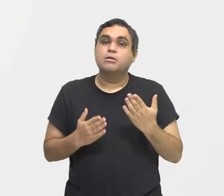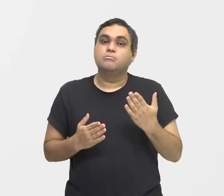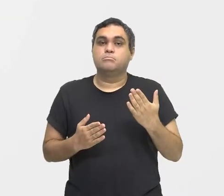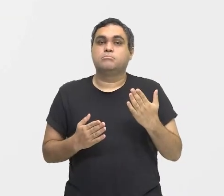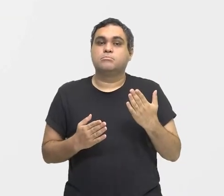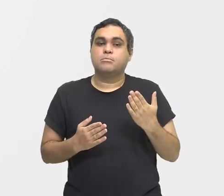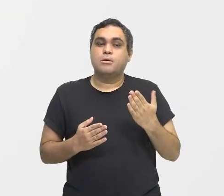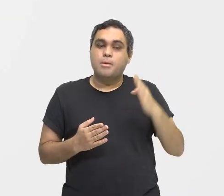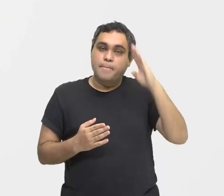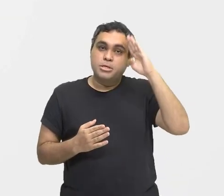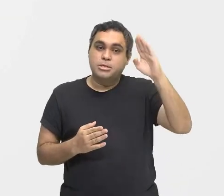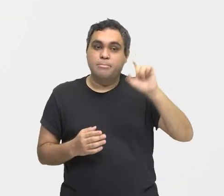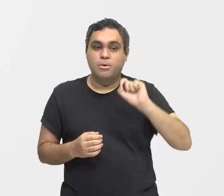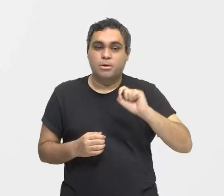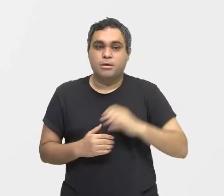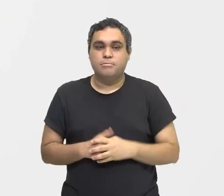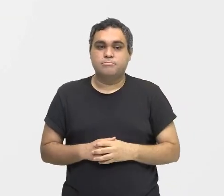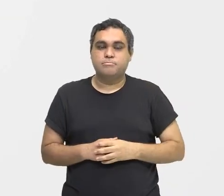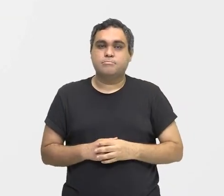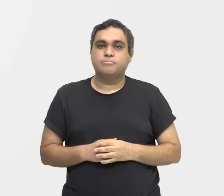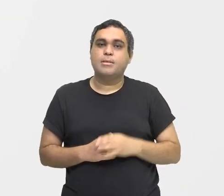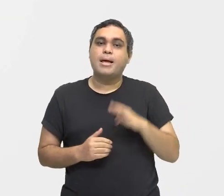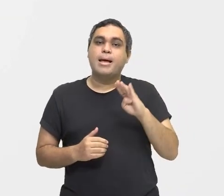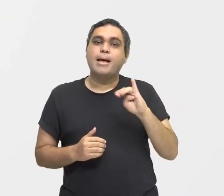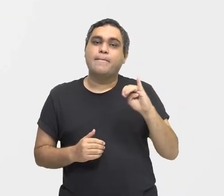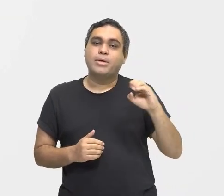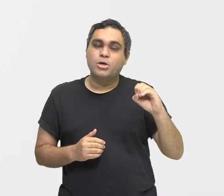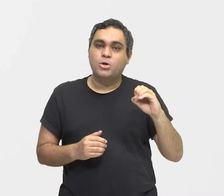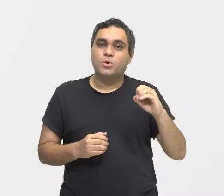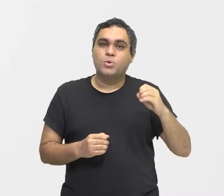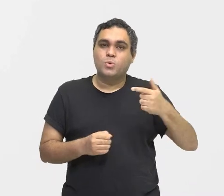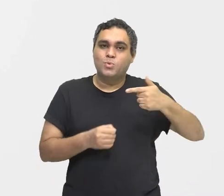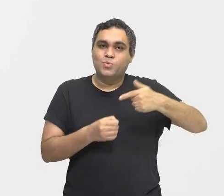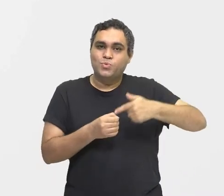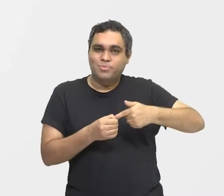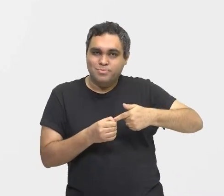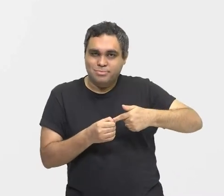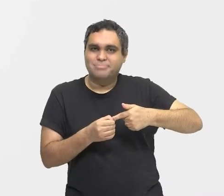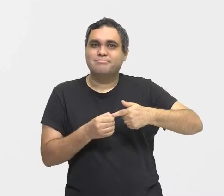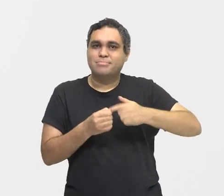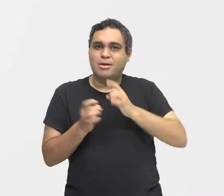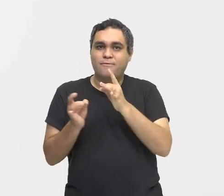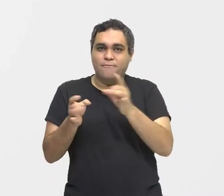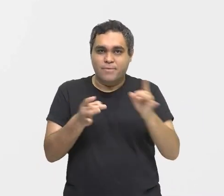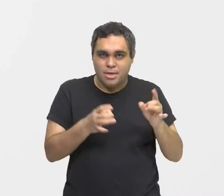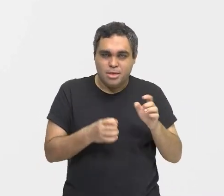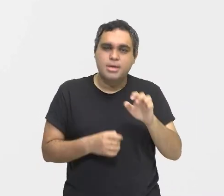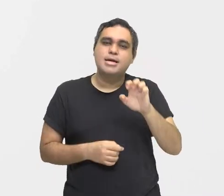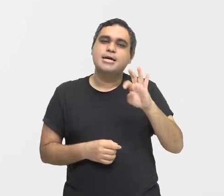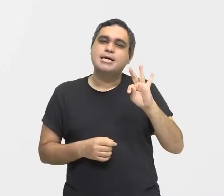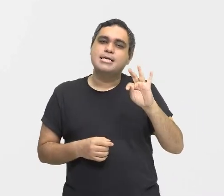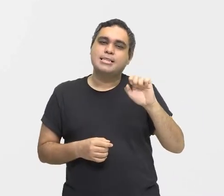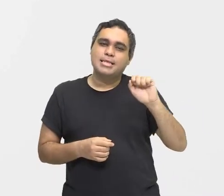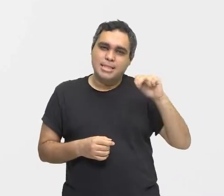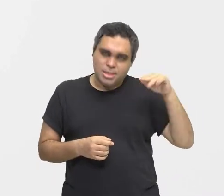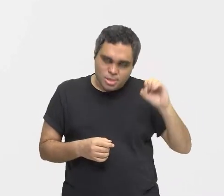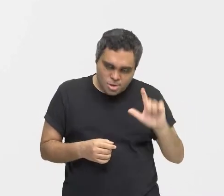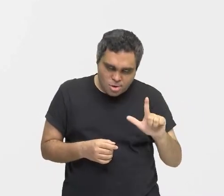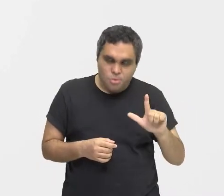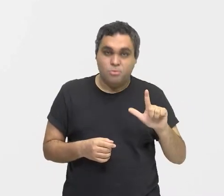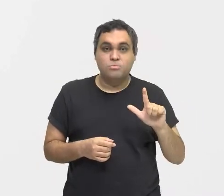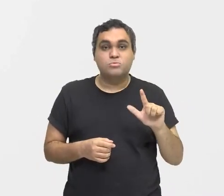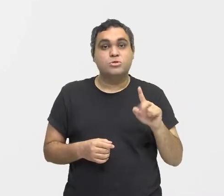A produção de biodiesel e também do etanol. Tá? E essas fontes, elas são